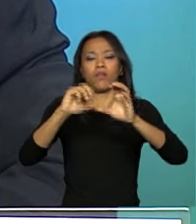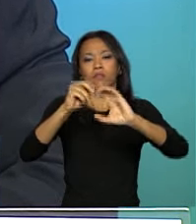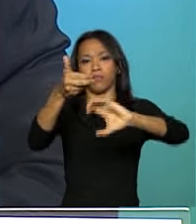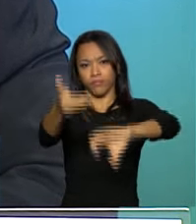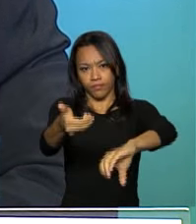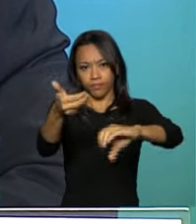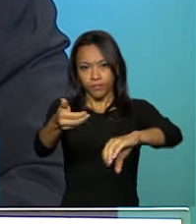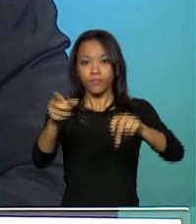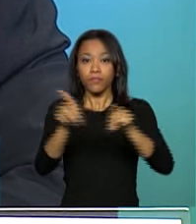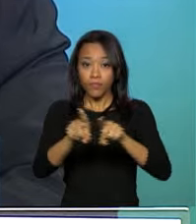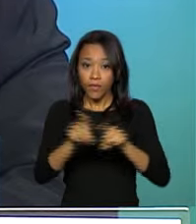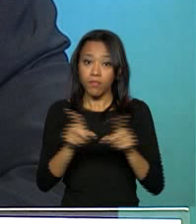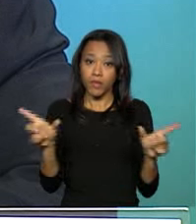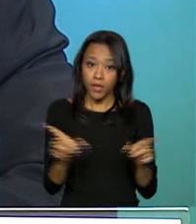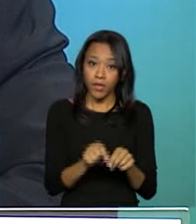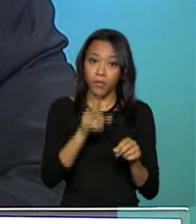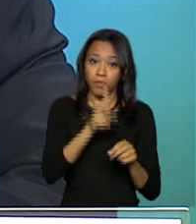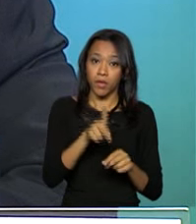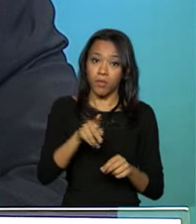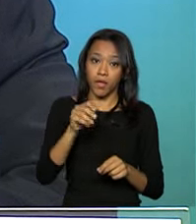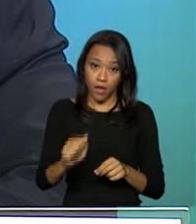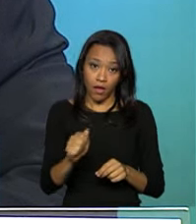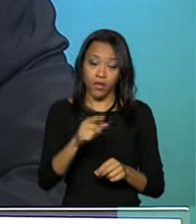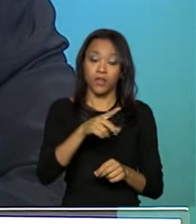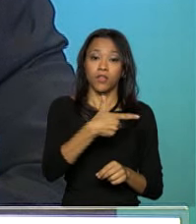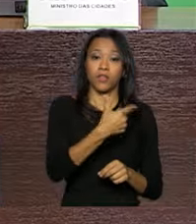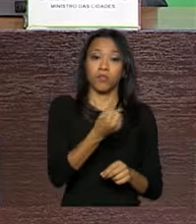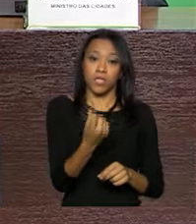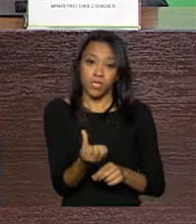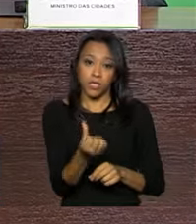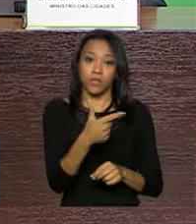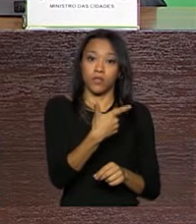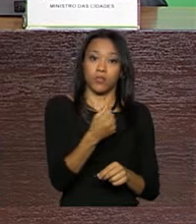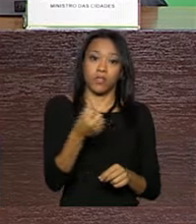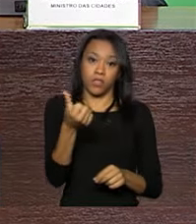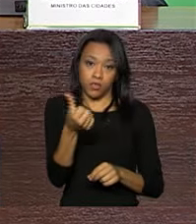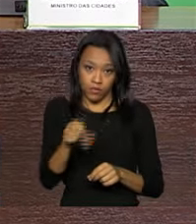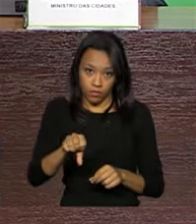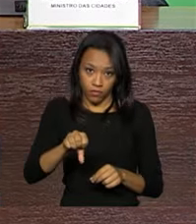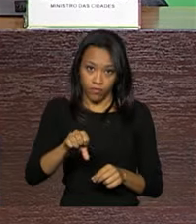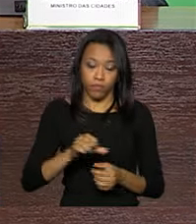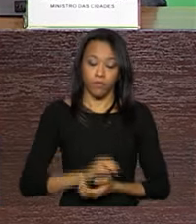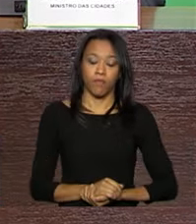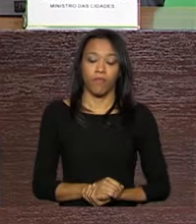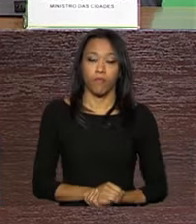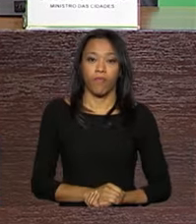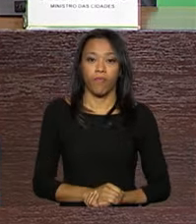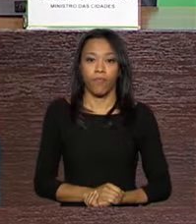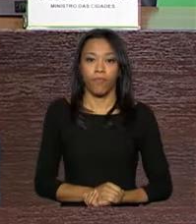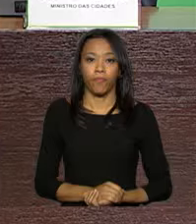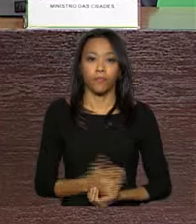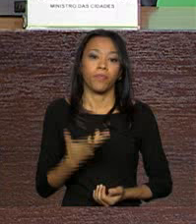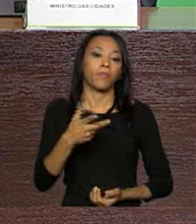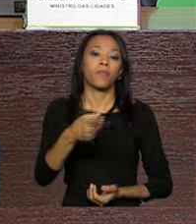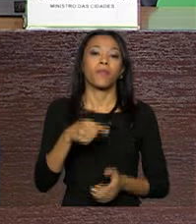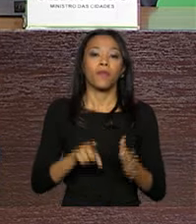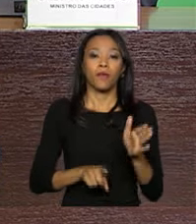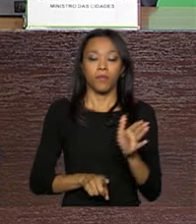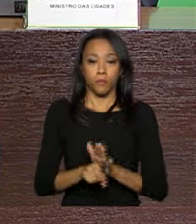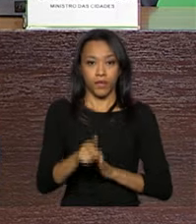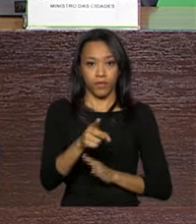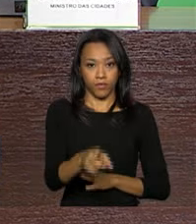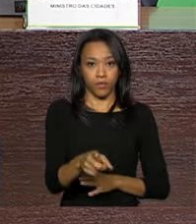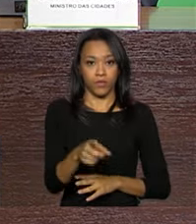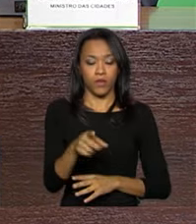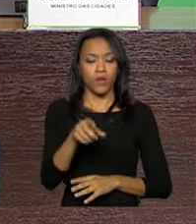plano plurianual de 2016 a 2019 ministros Afonso do jornal país